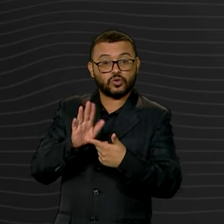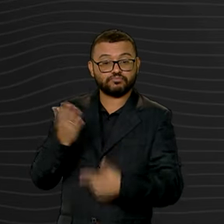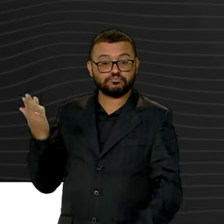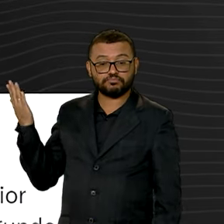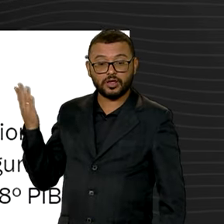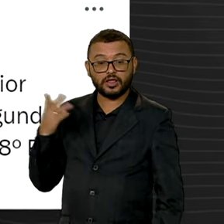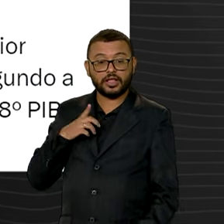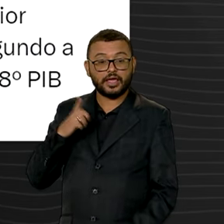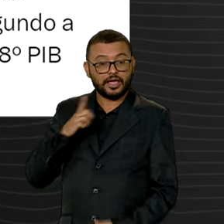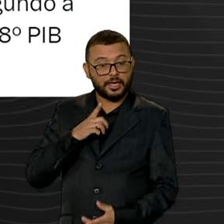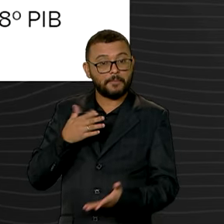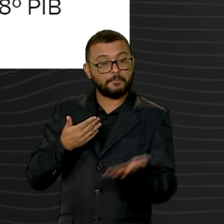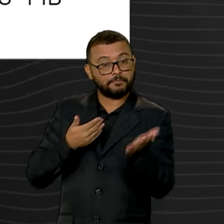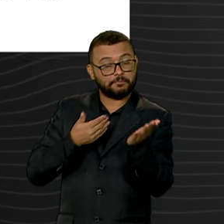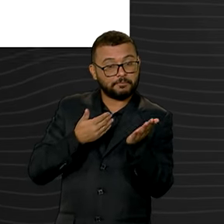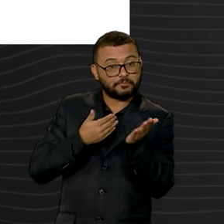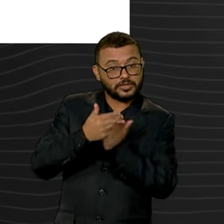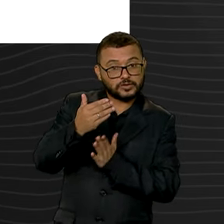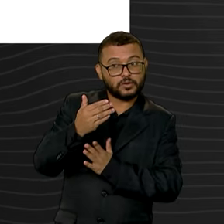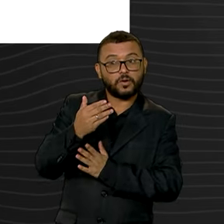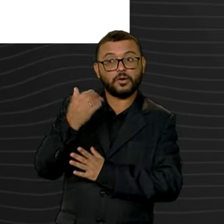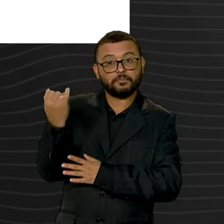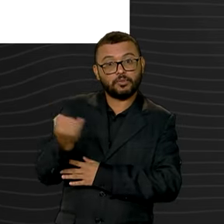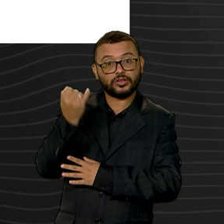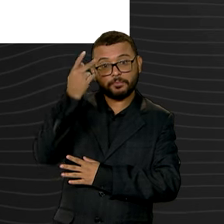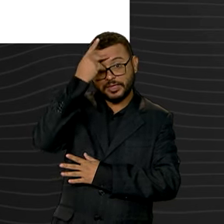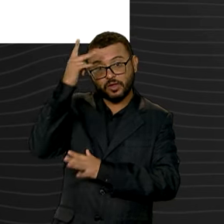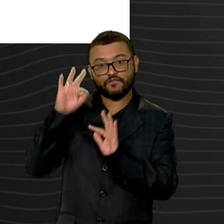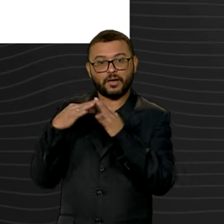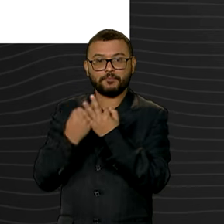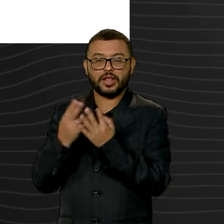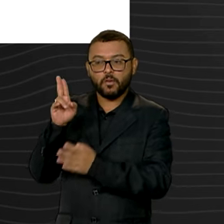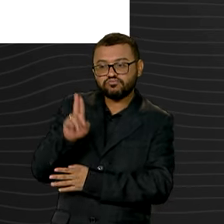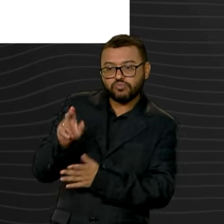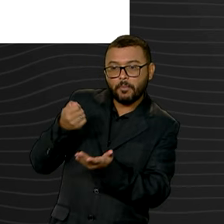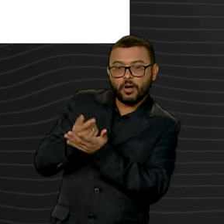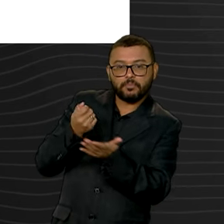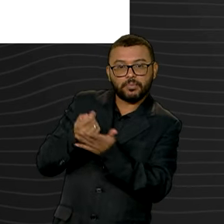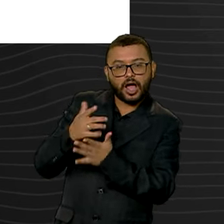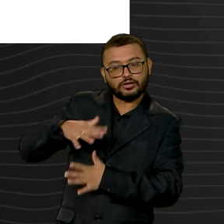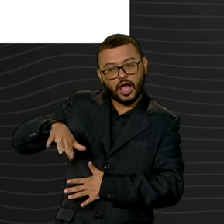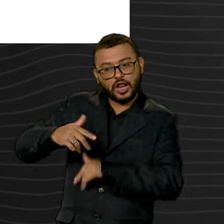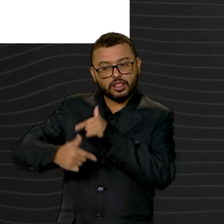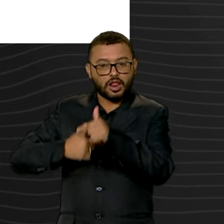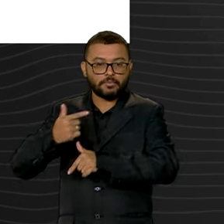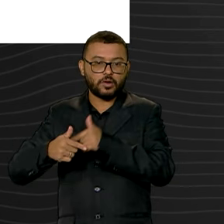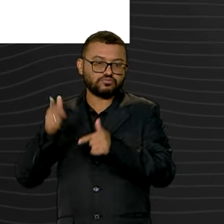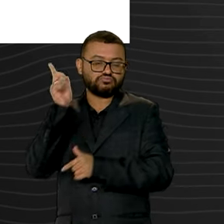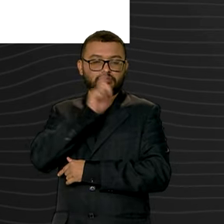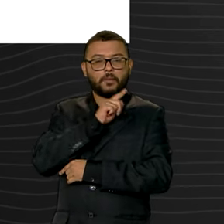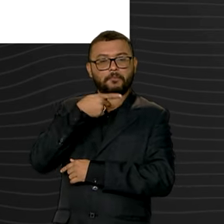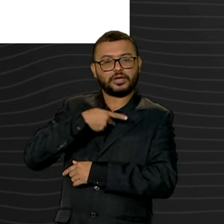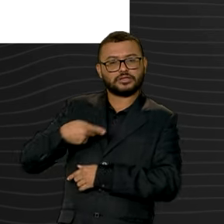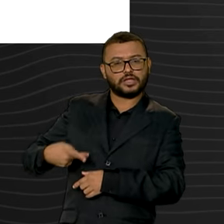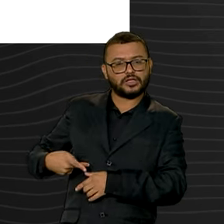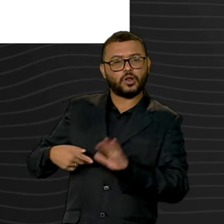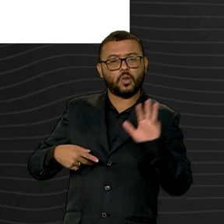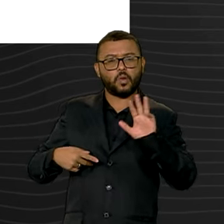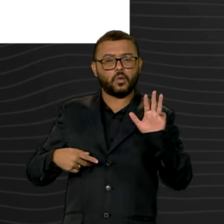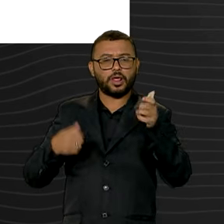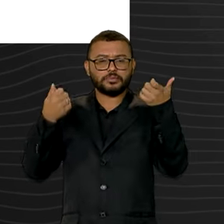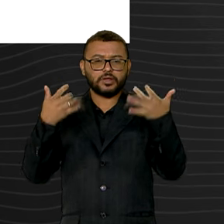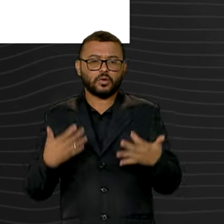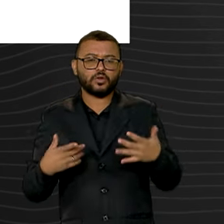foi puxado especialmente pelo maior consumo das famílias e pelo setor de serviços. O presidente também destacou